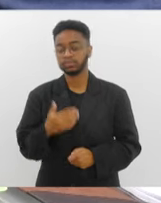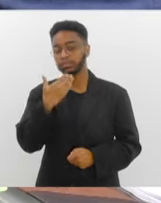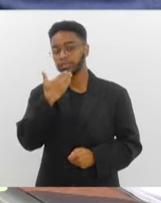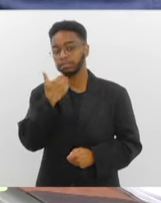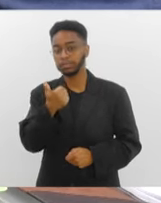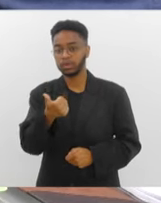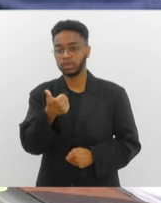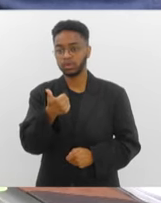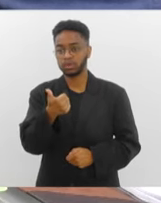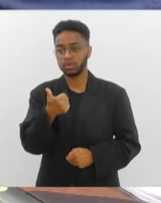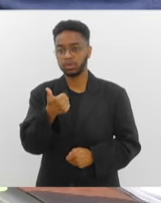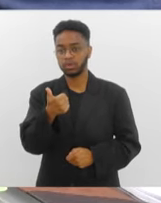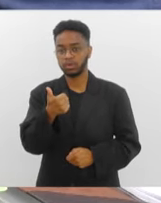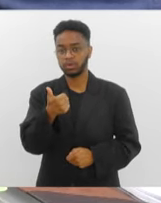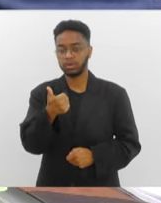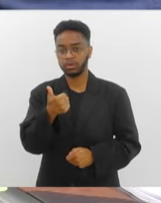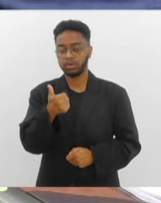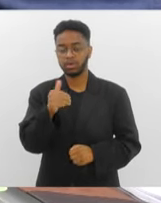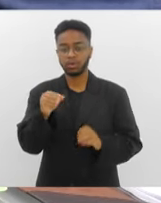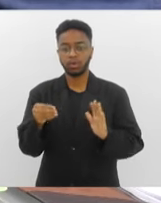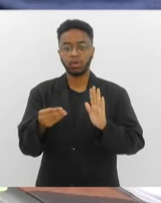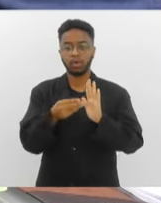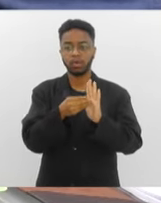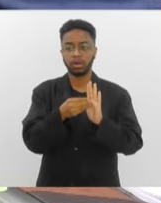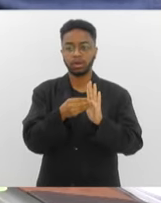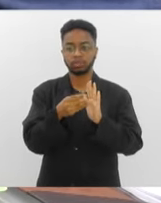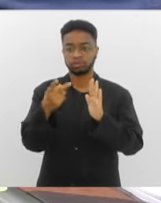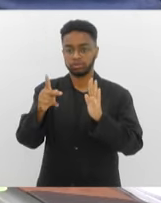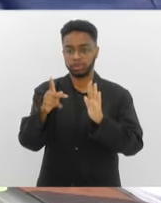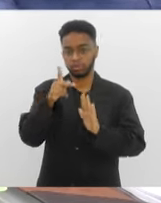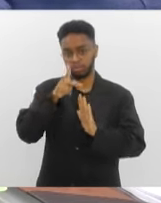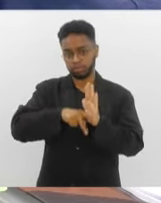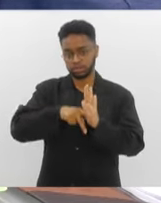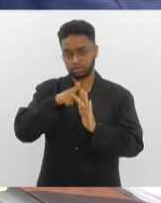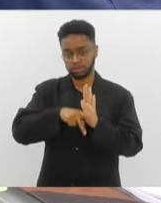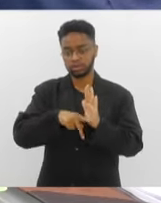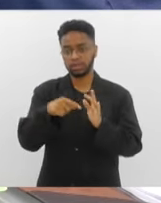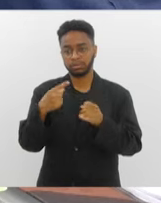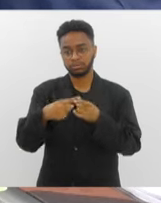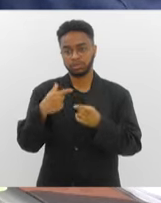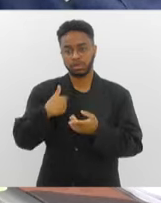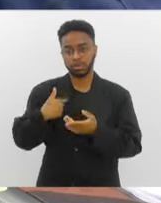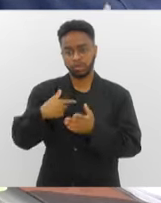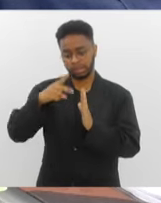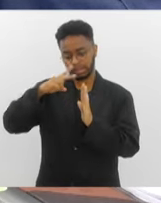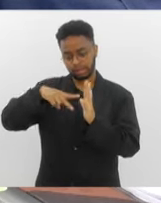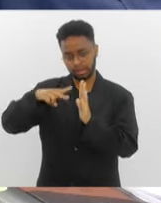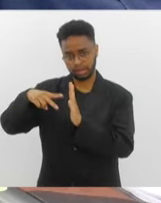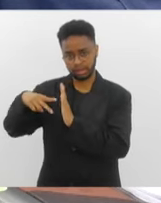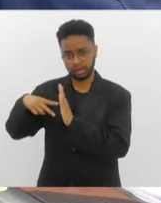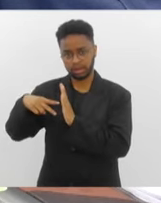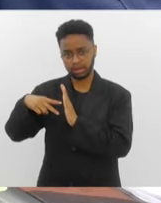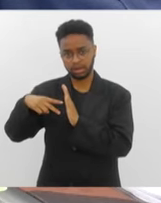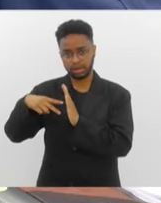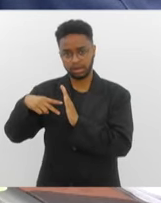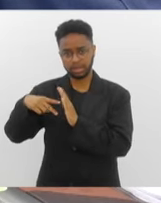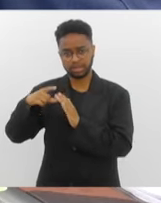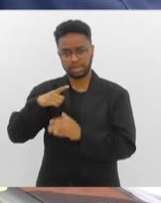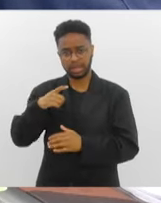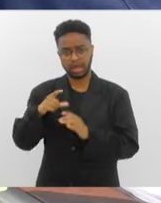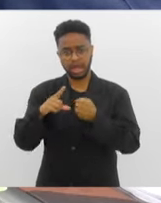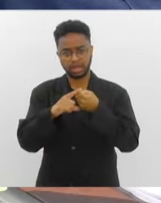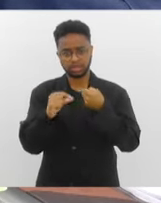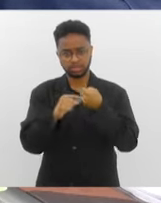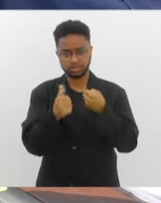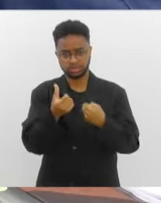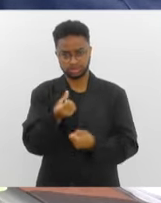incluir isso como um dos itens. O vosso projeto, eu estou aqui já no... Estava estudando aqui das provas físicas, já estou no artigo 64 e por